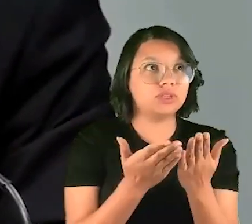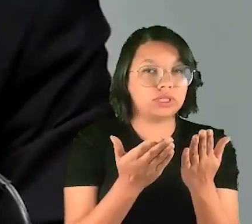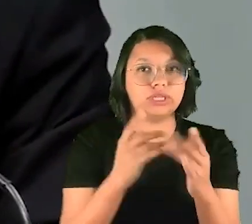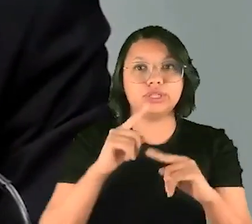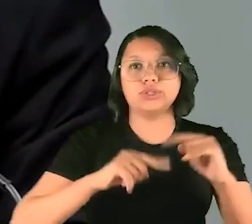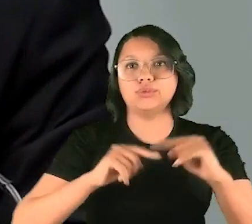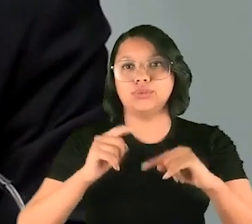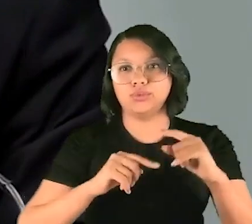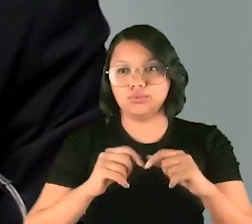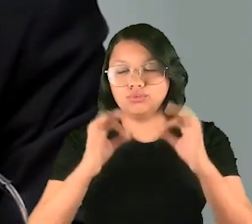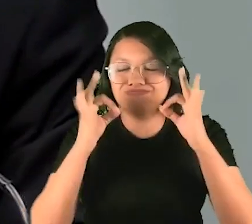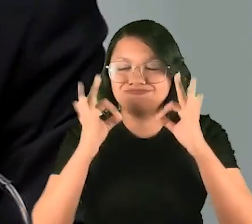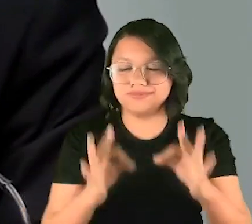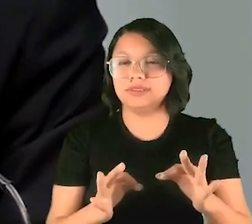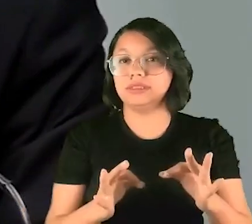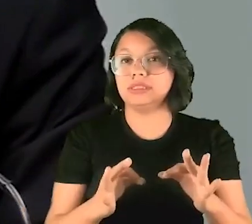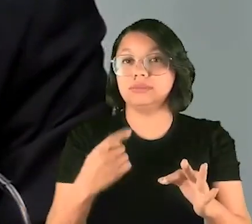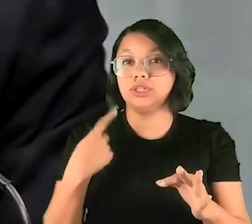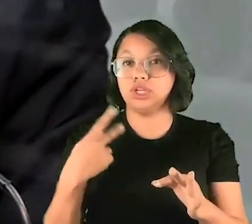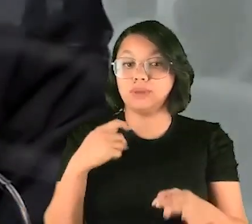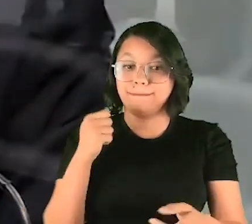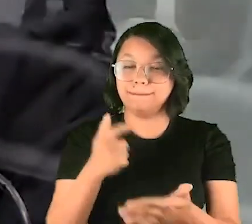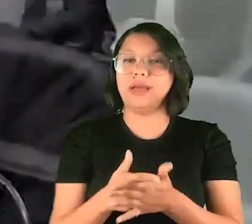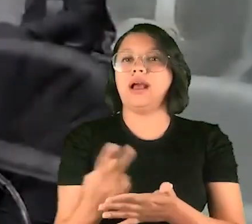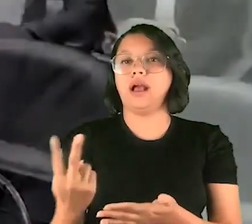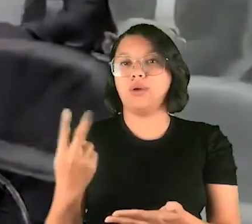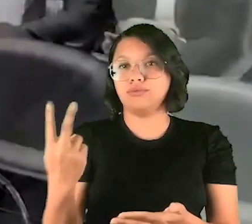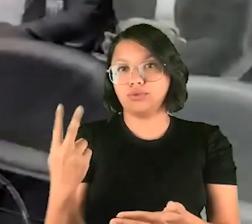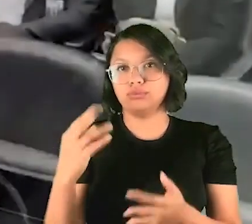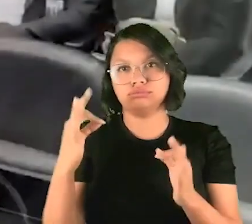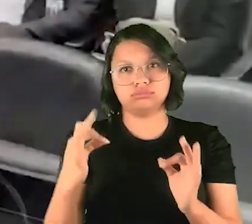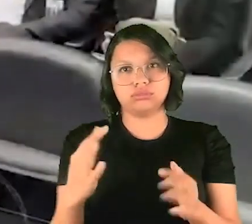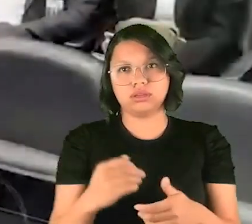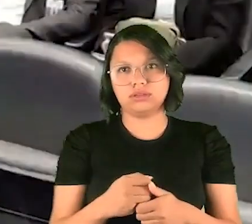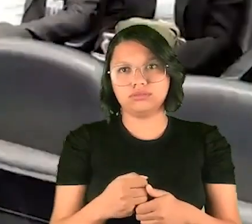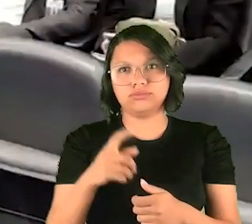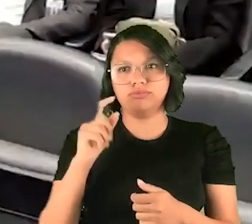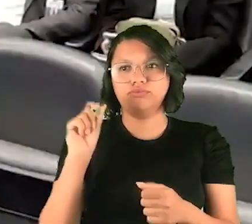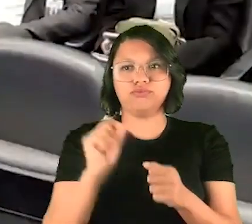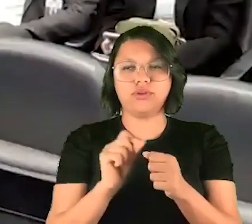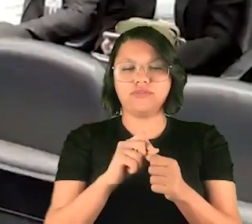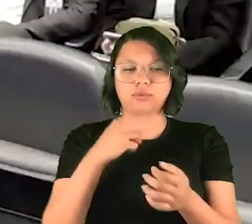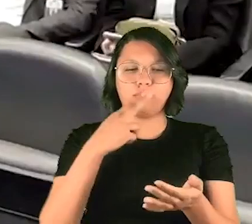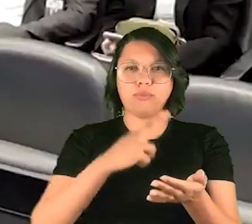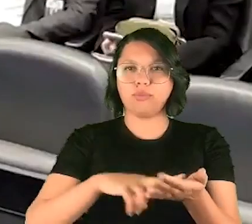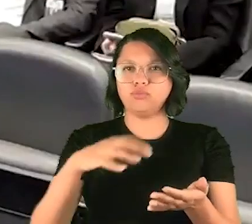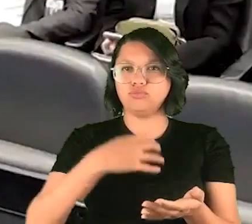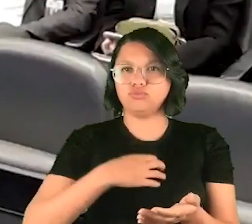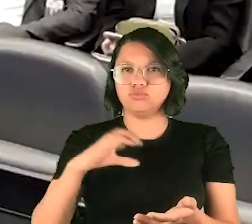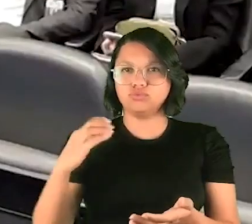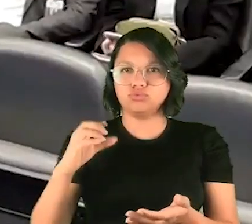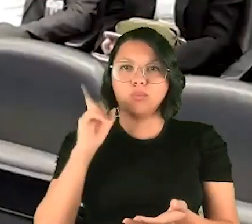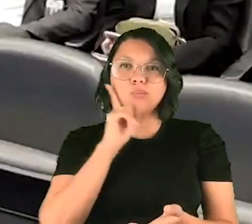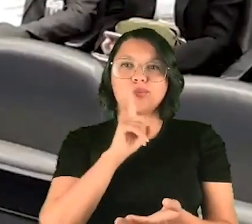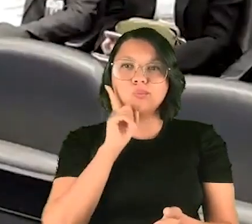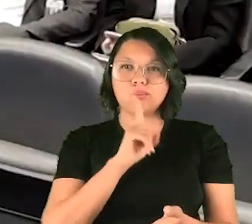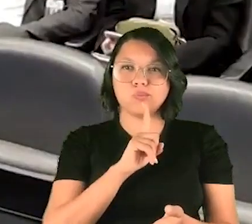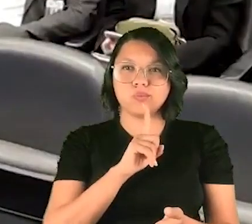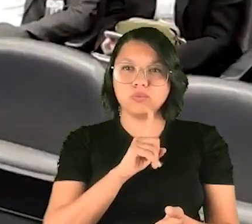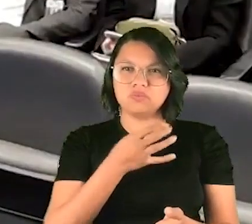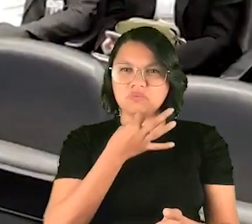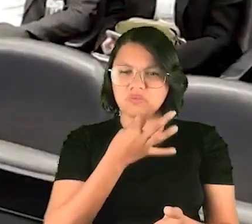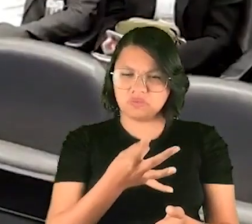rezar que este produto de Ribeirão dê certo e a gente possa pagar um valor decente. Por que eu falo um valor decente? Foi publicada uma